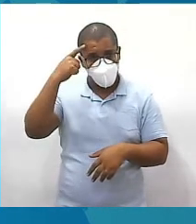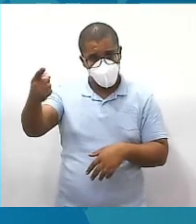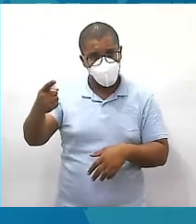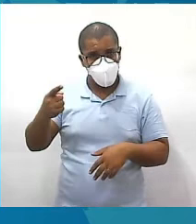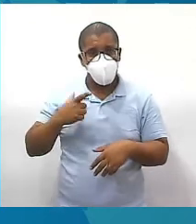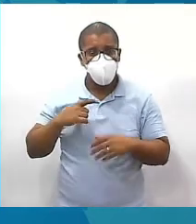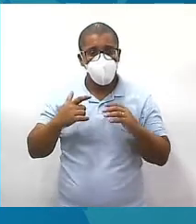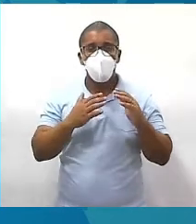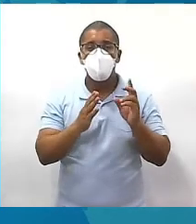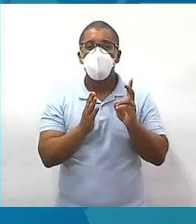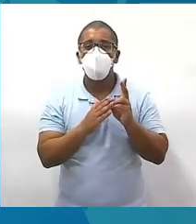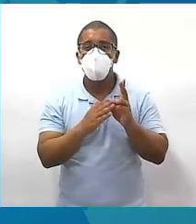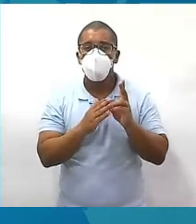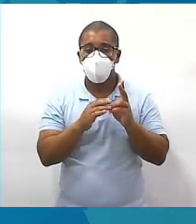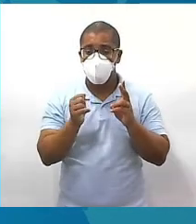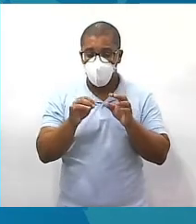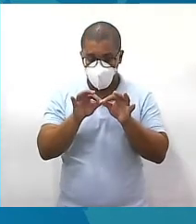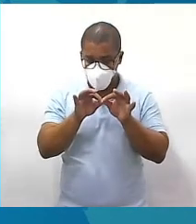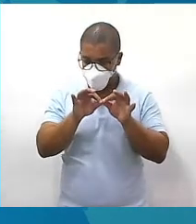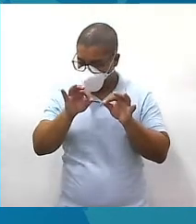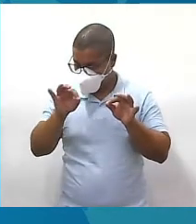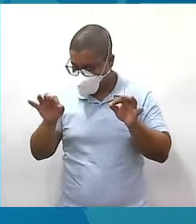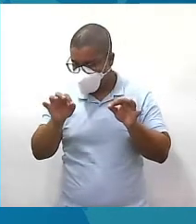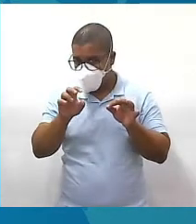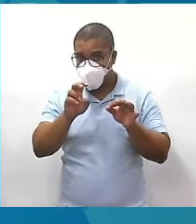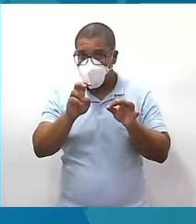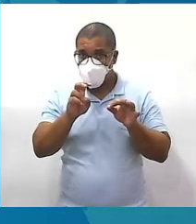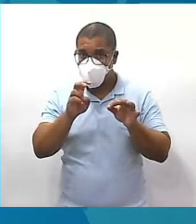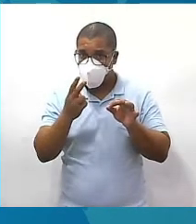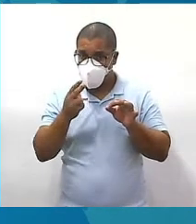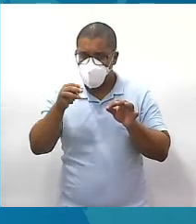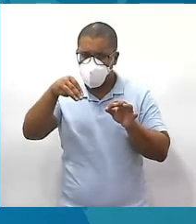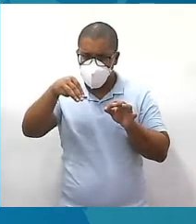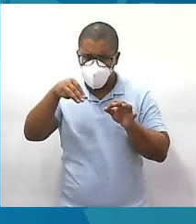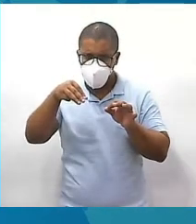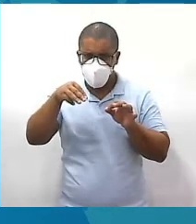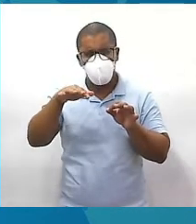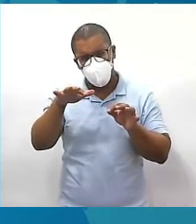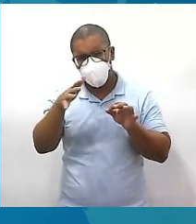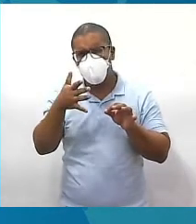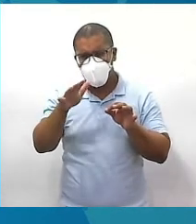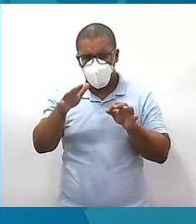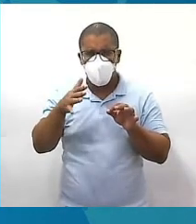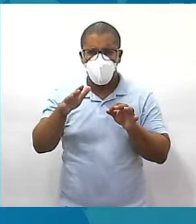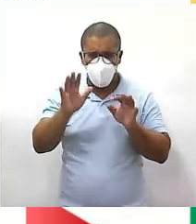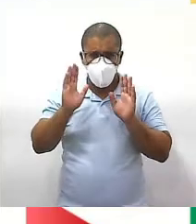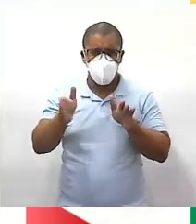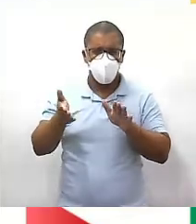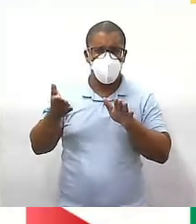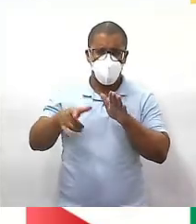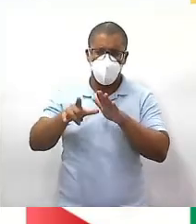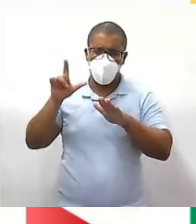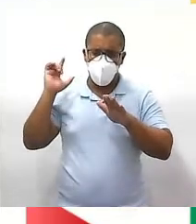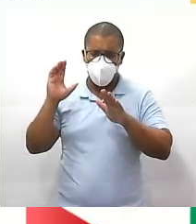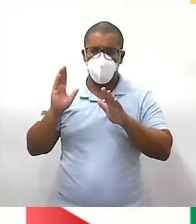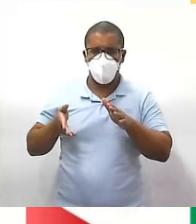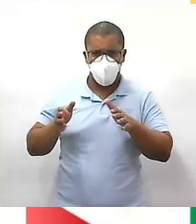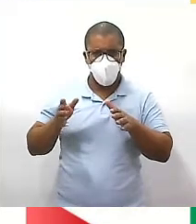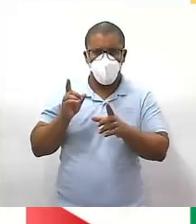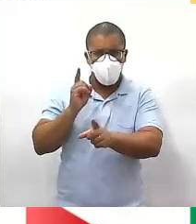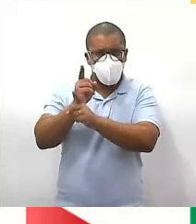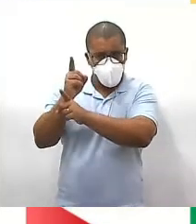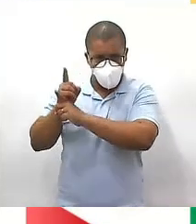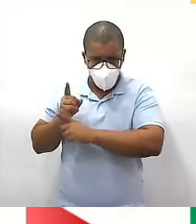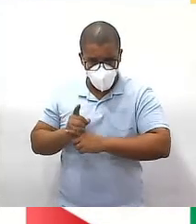aldeia tivesse 52 metros de raio, ok? Que é a média mais ou menos de distância que a gente viu lá nas aldeias. Qual